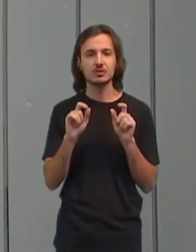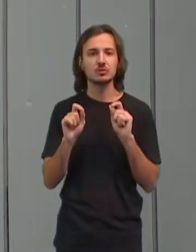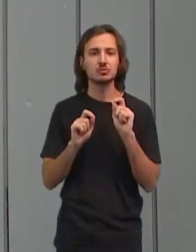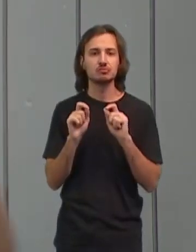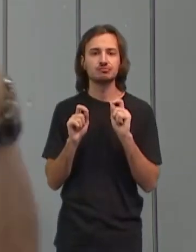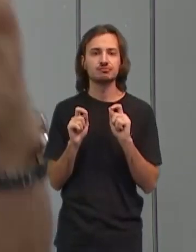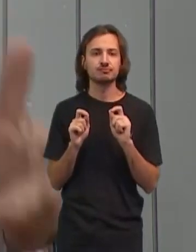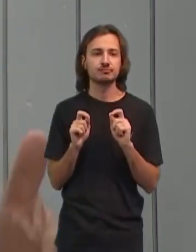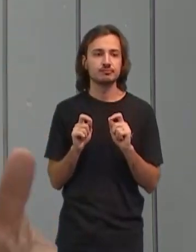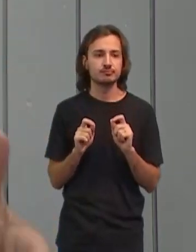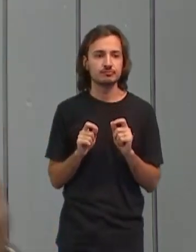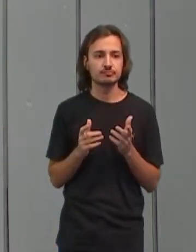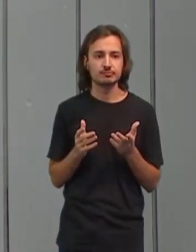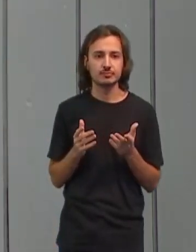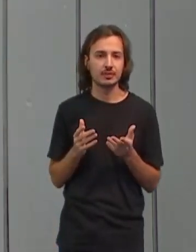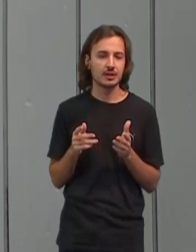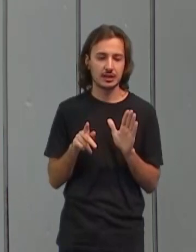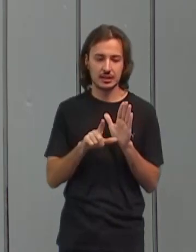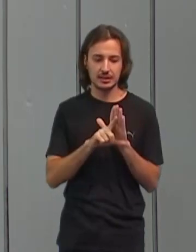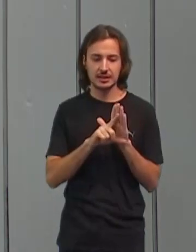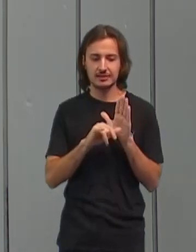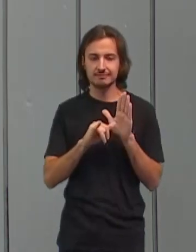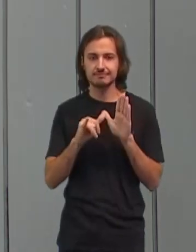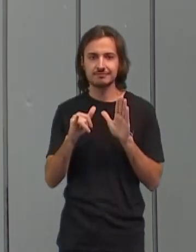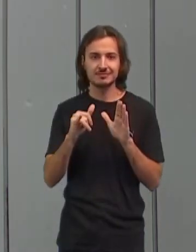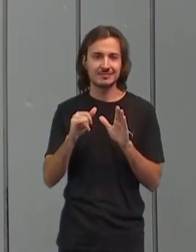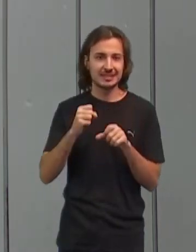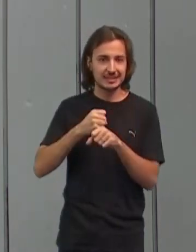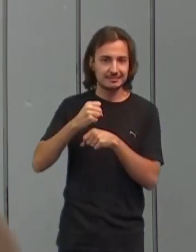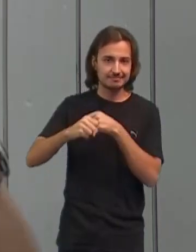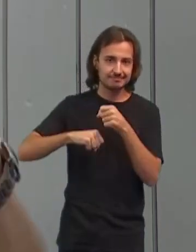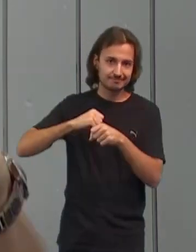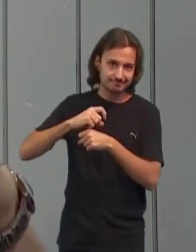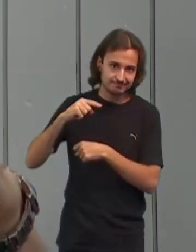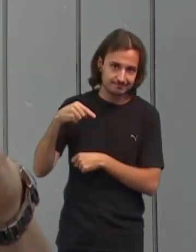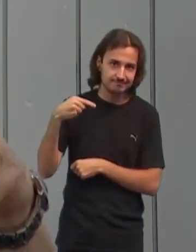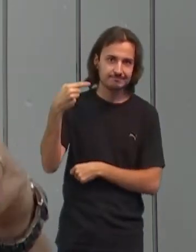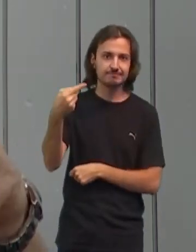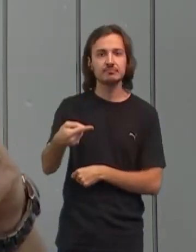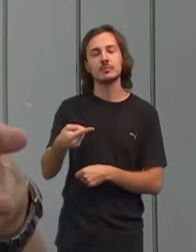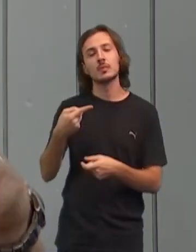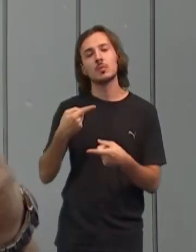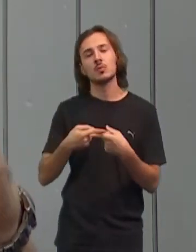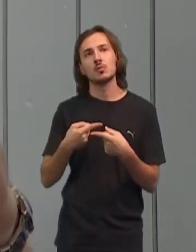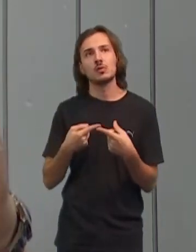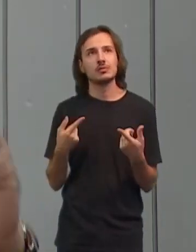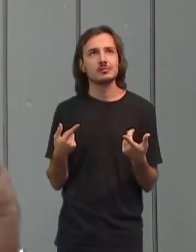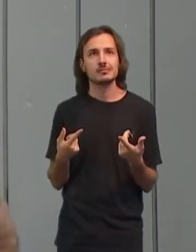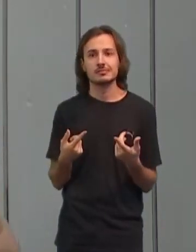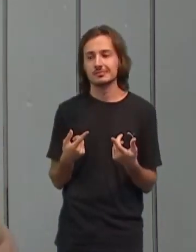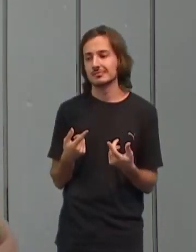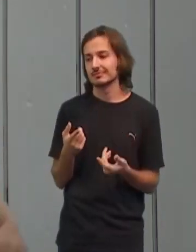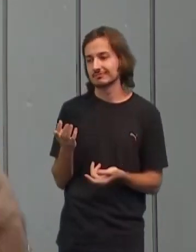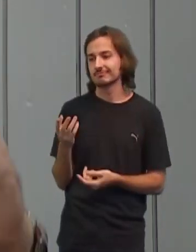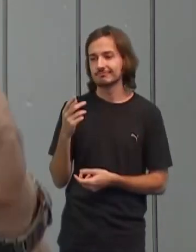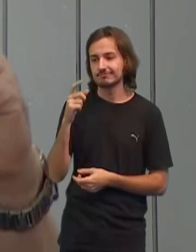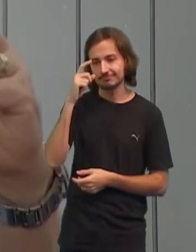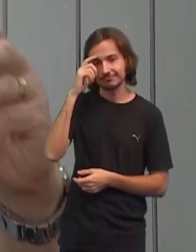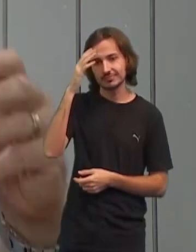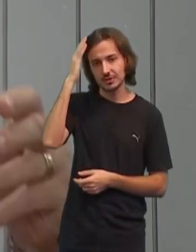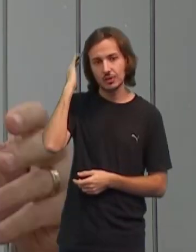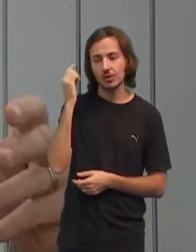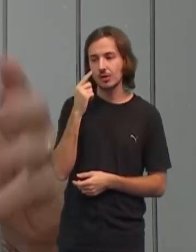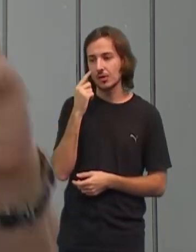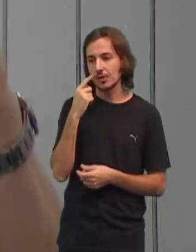para o ano que vem, porque nós dependemos de colocar, vereador André, temos que colocar